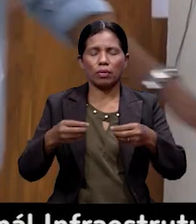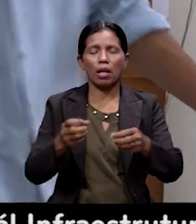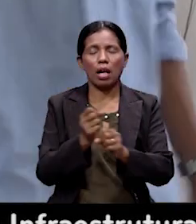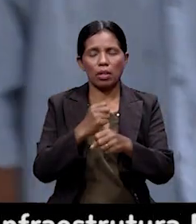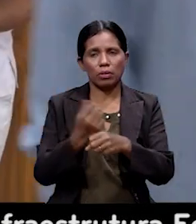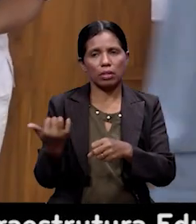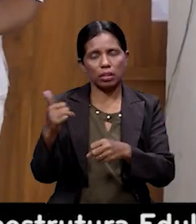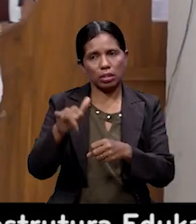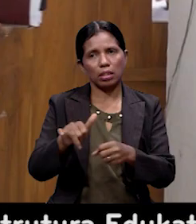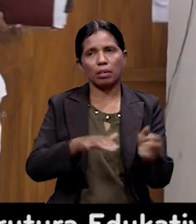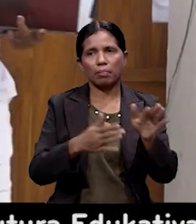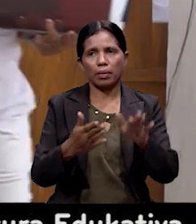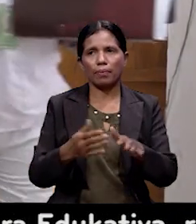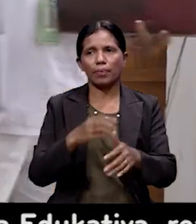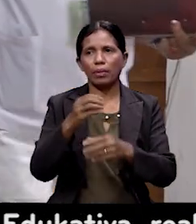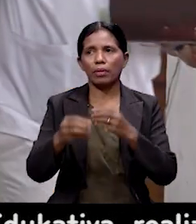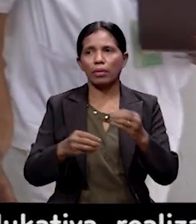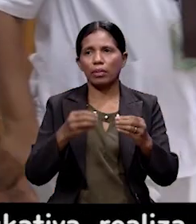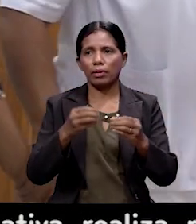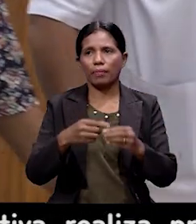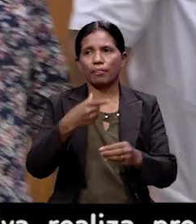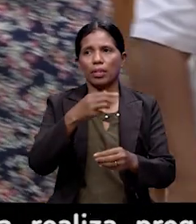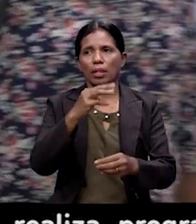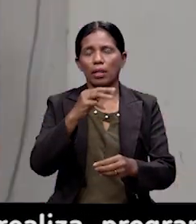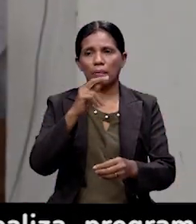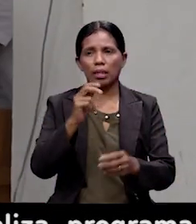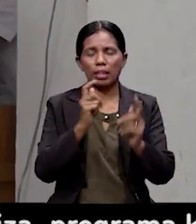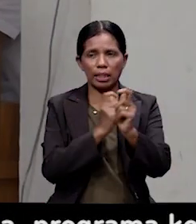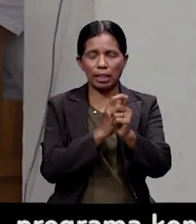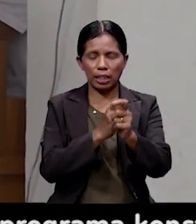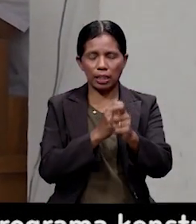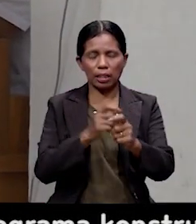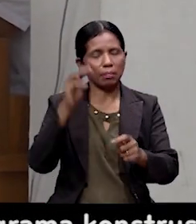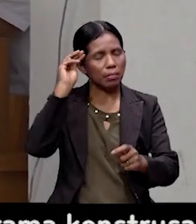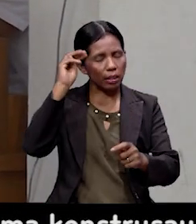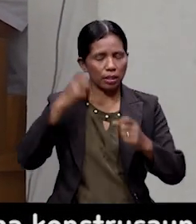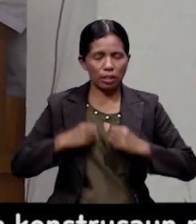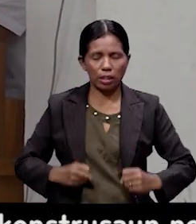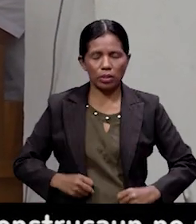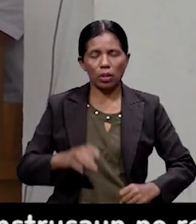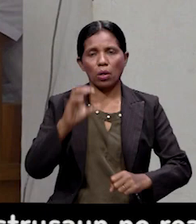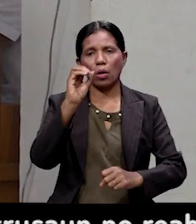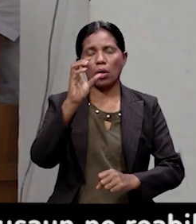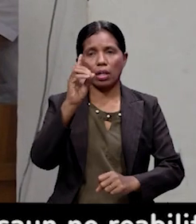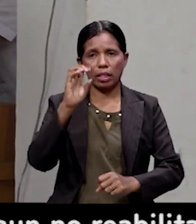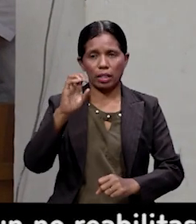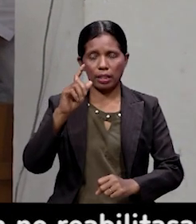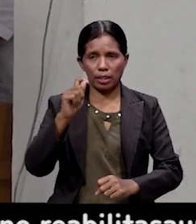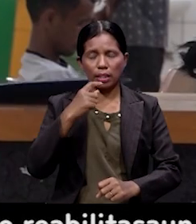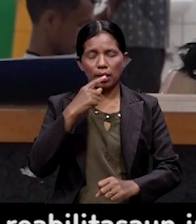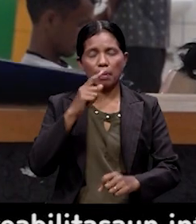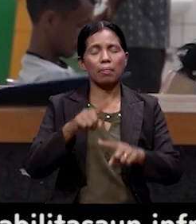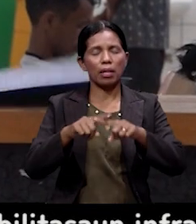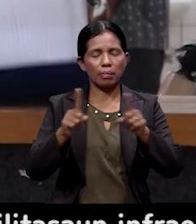vida. Relaciona o caso, né? Gemen tenta entrevista com a ministra Saúde Odete Maria Freitas Belo, mas bem